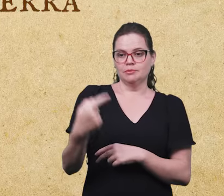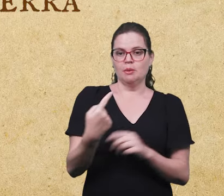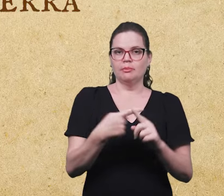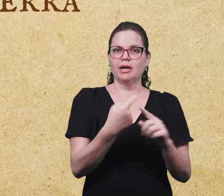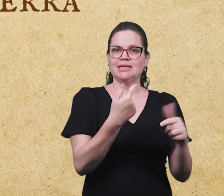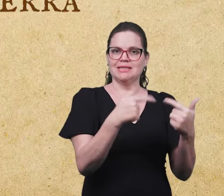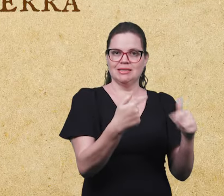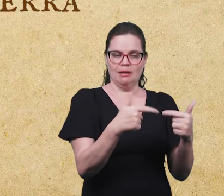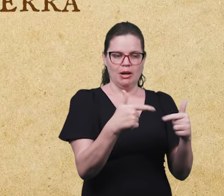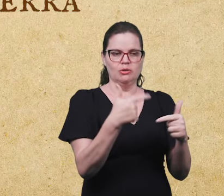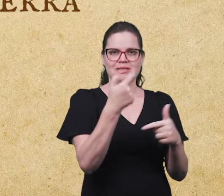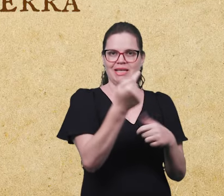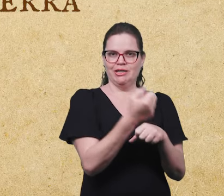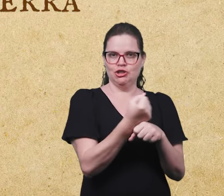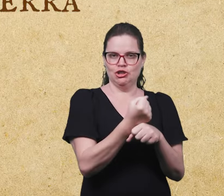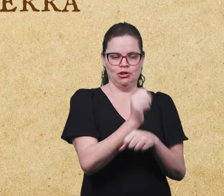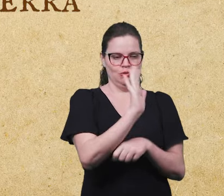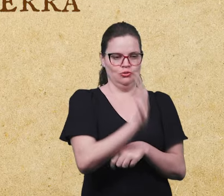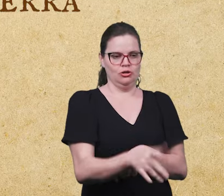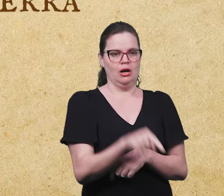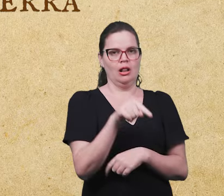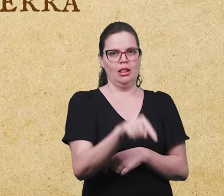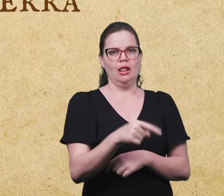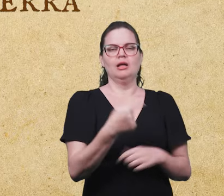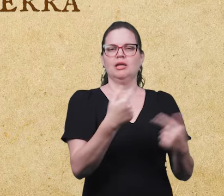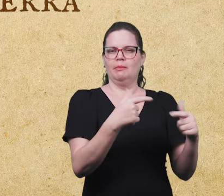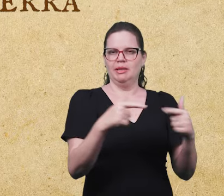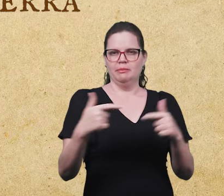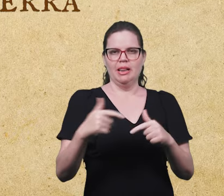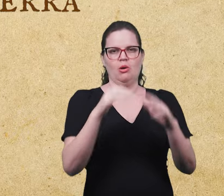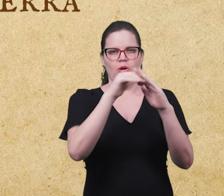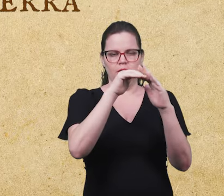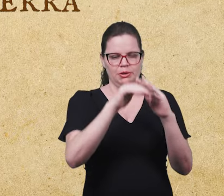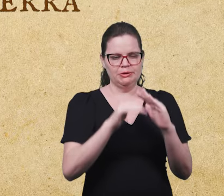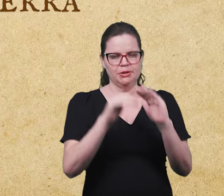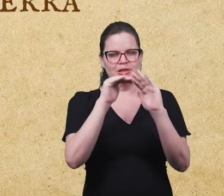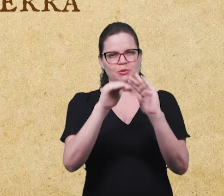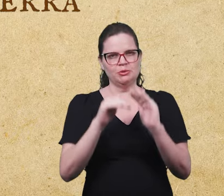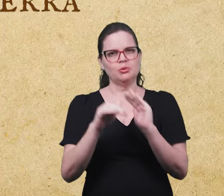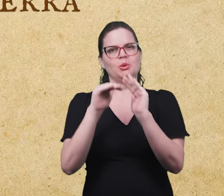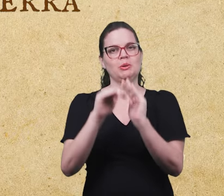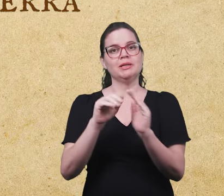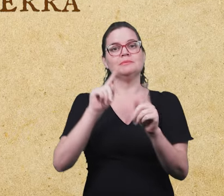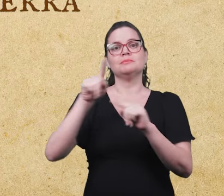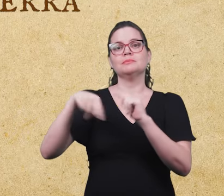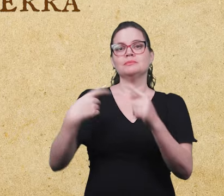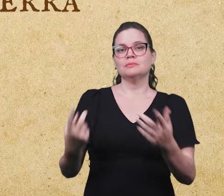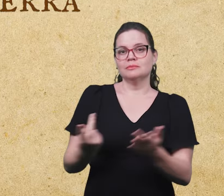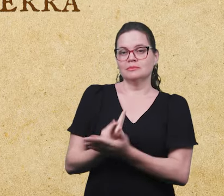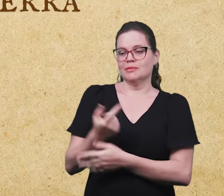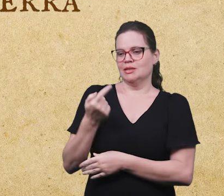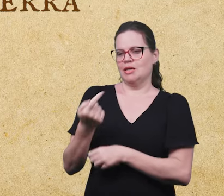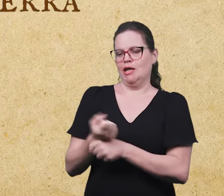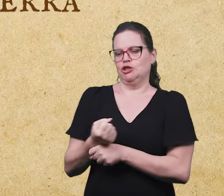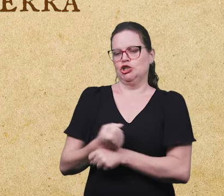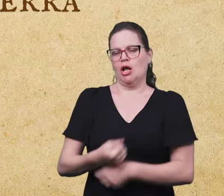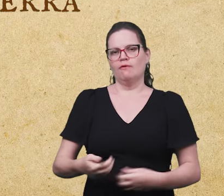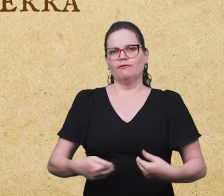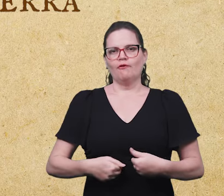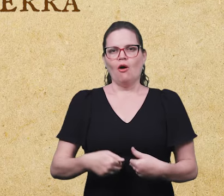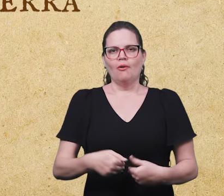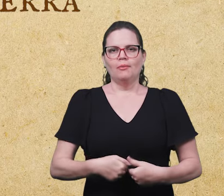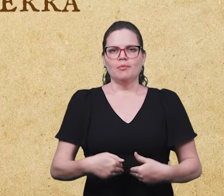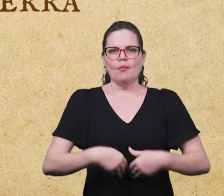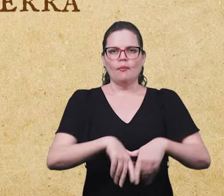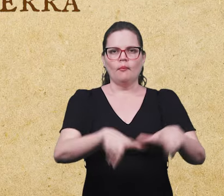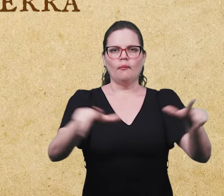acabaram-se os 7 anos de fartura que havia na terra do Egito e começaram a vir os 7 anos de fome. Como José tinha dito, e havia